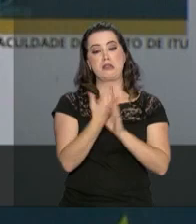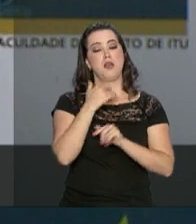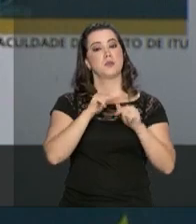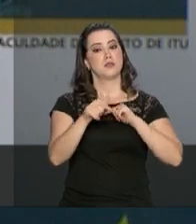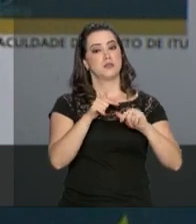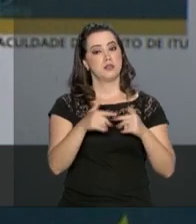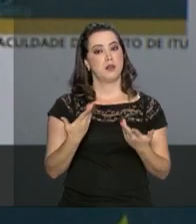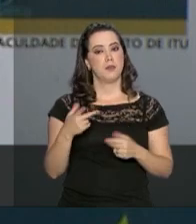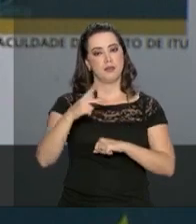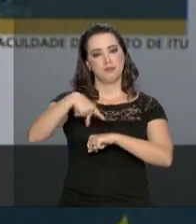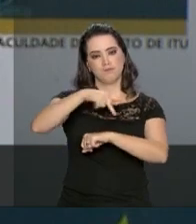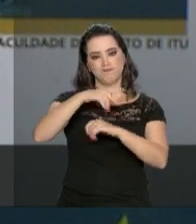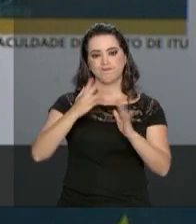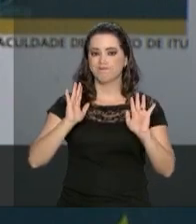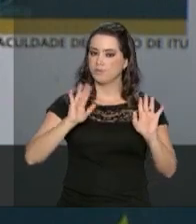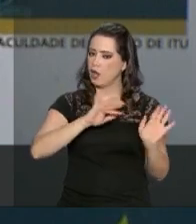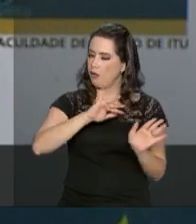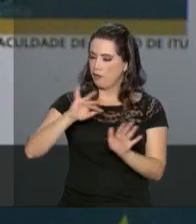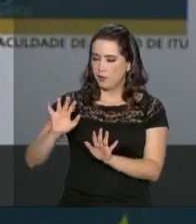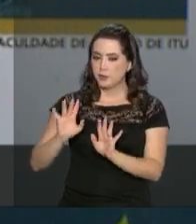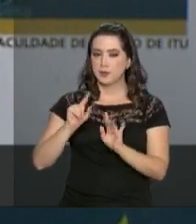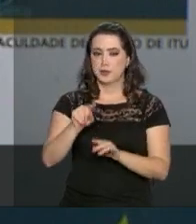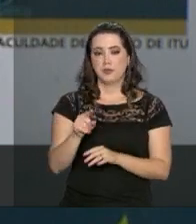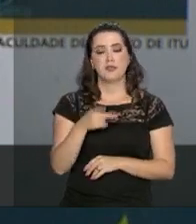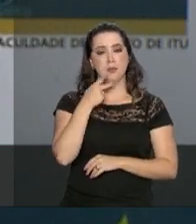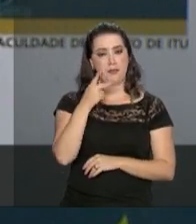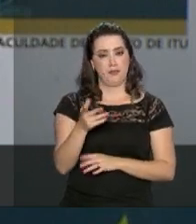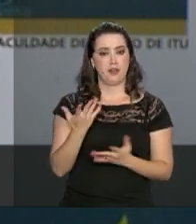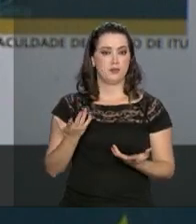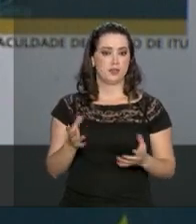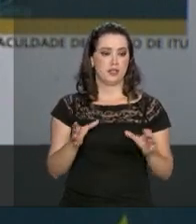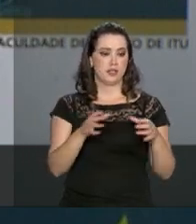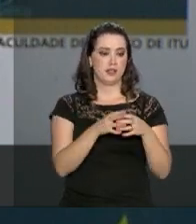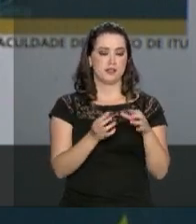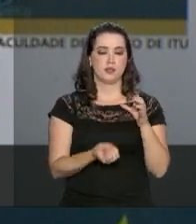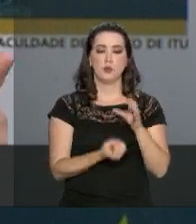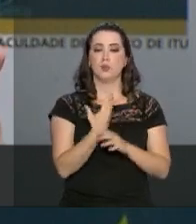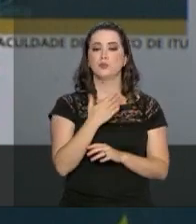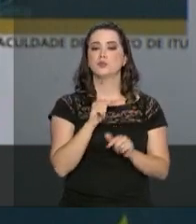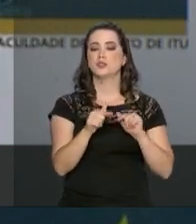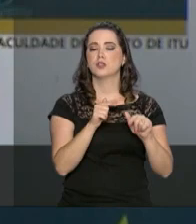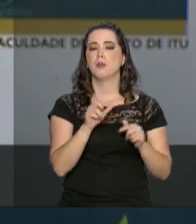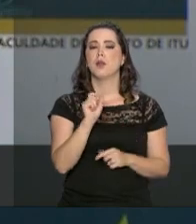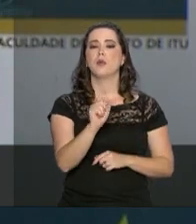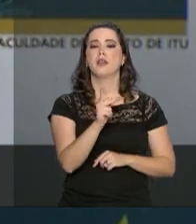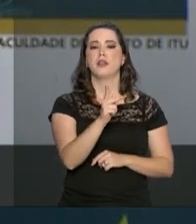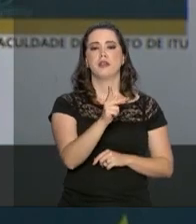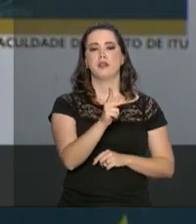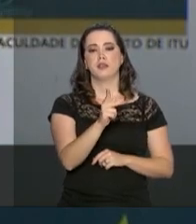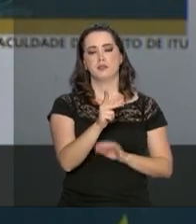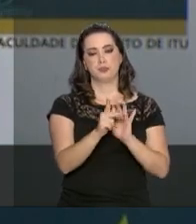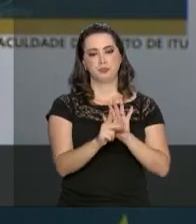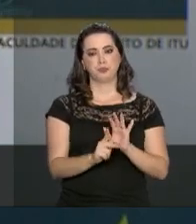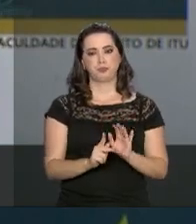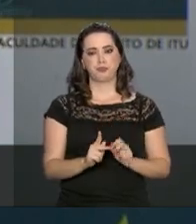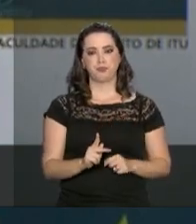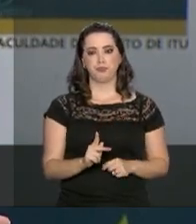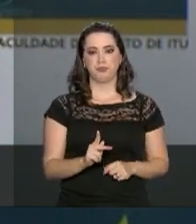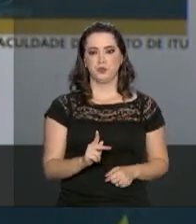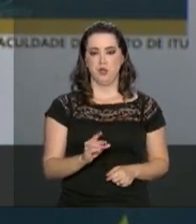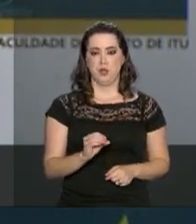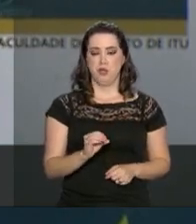empregos no país. De fora parte, os chamados postos de trabalho. O que são postos de trabalho? São pequenas